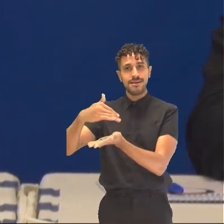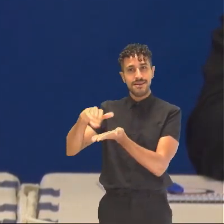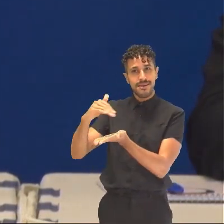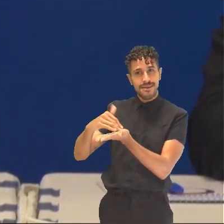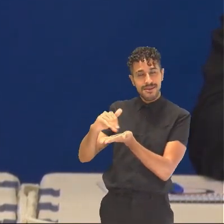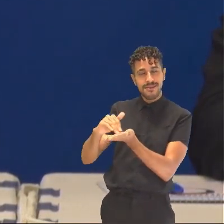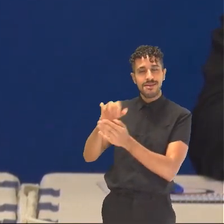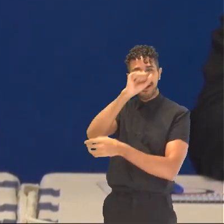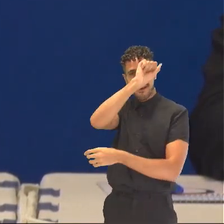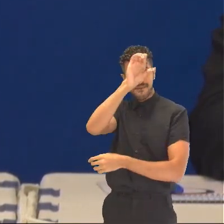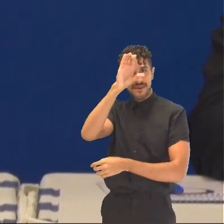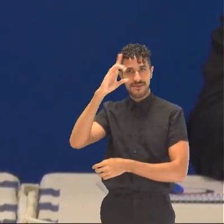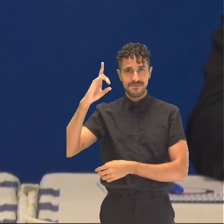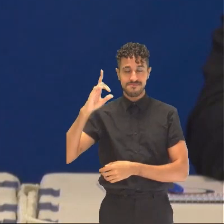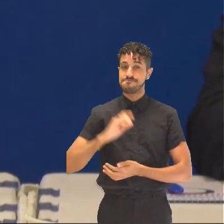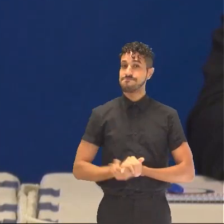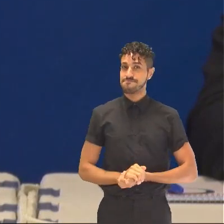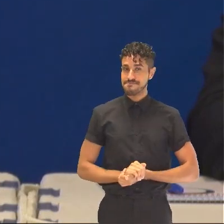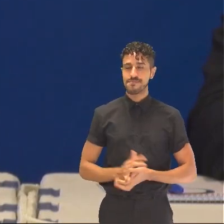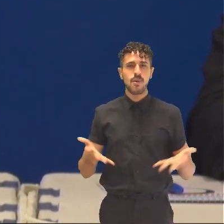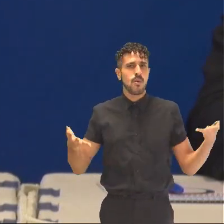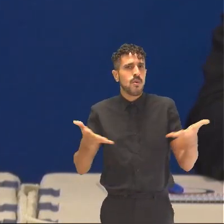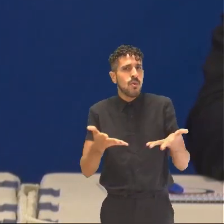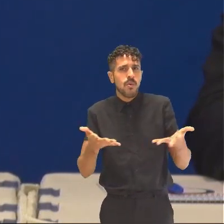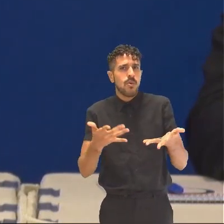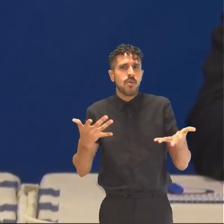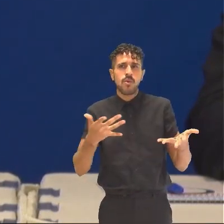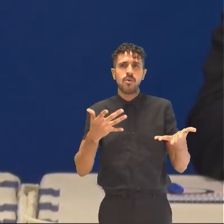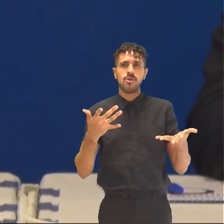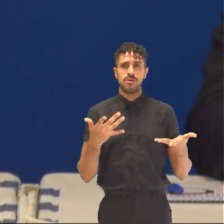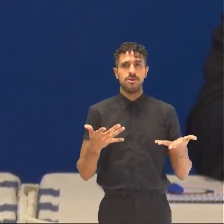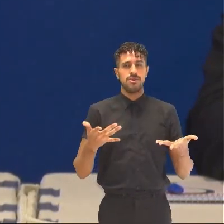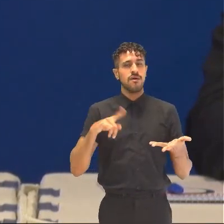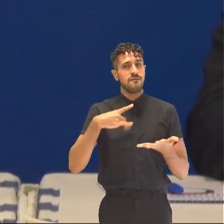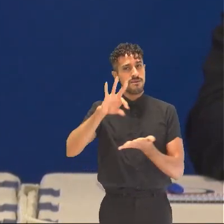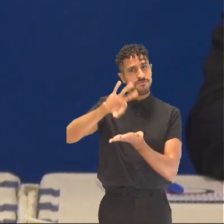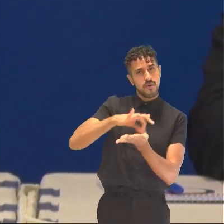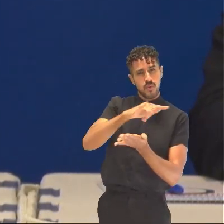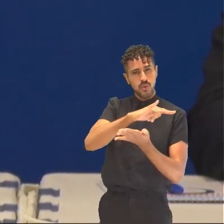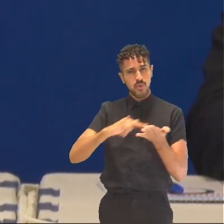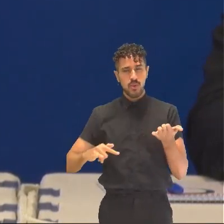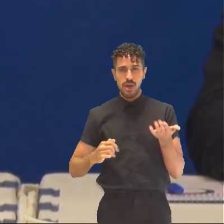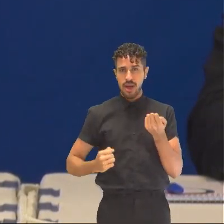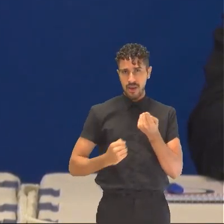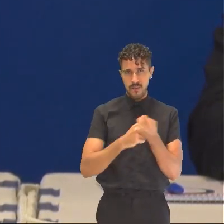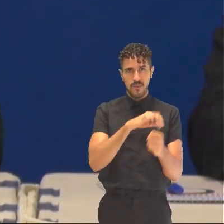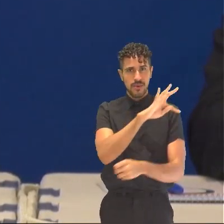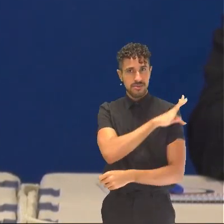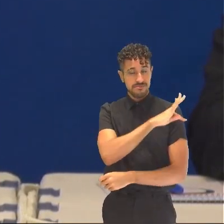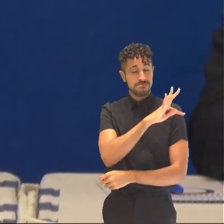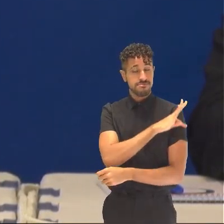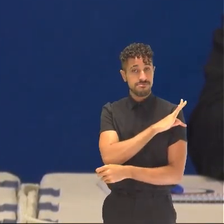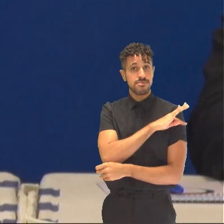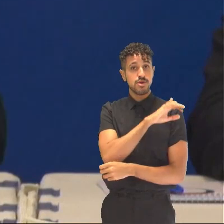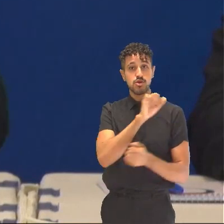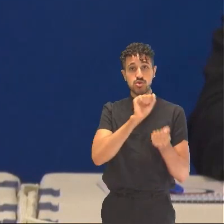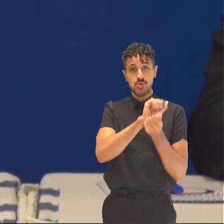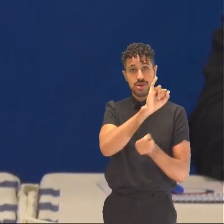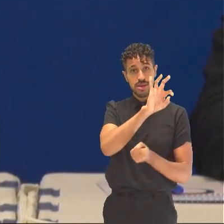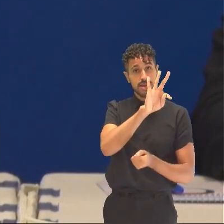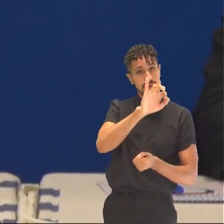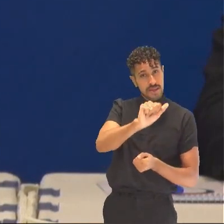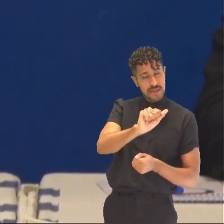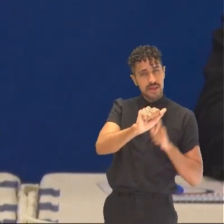Secretaria de Alfabetização. Bom, hoje assinaremos um acordo de cooperação técnica com o ITA,